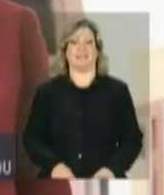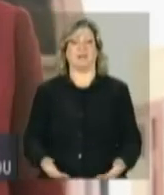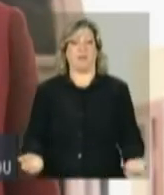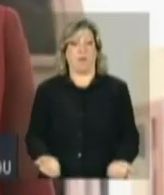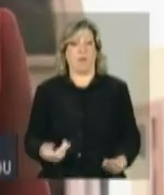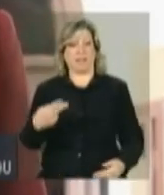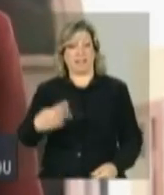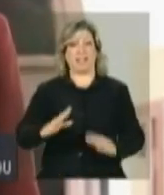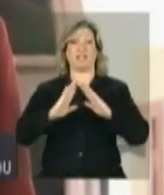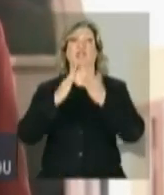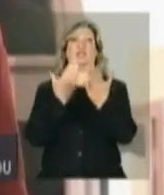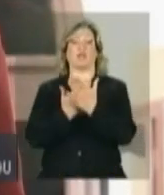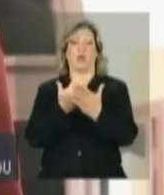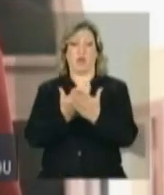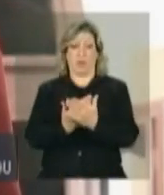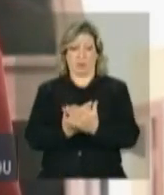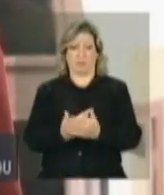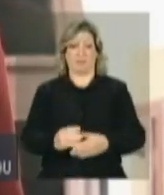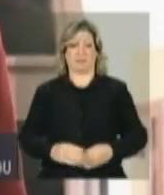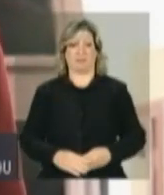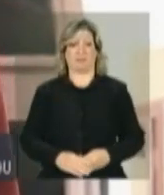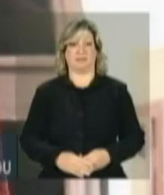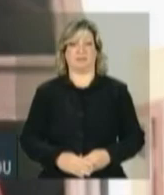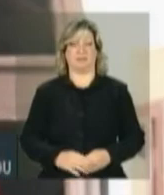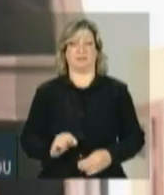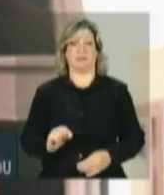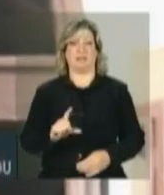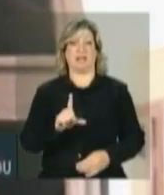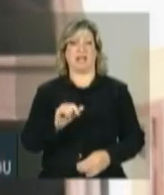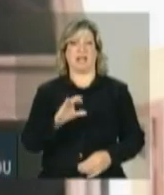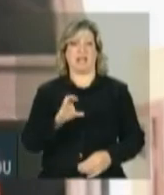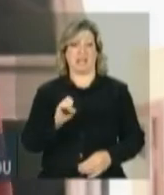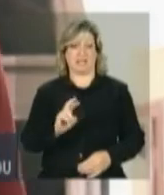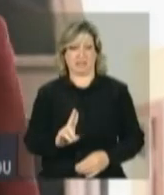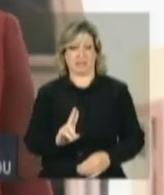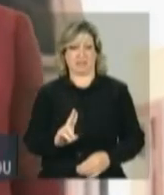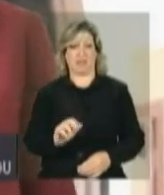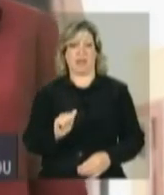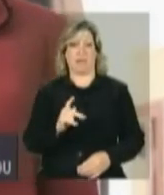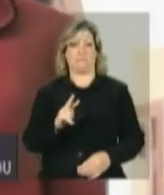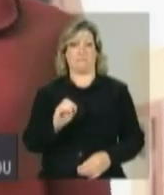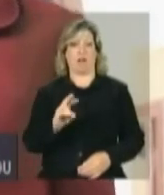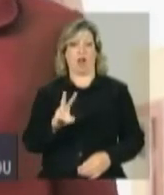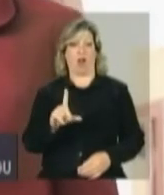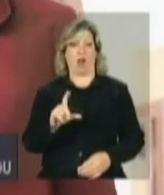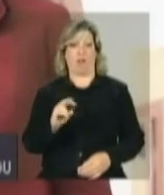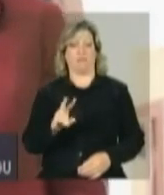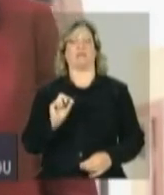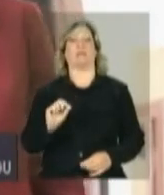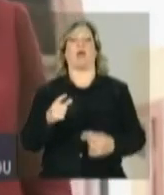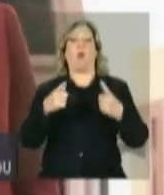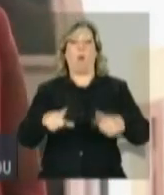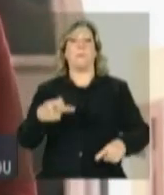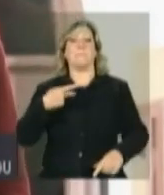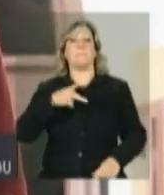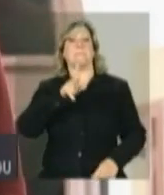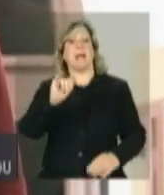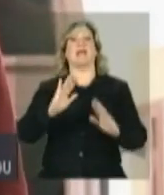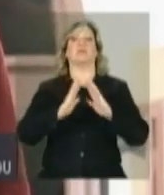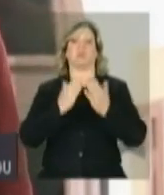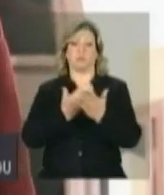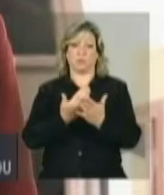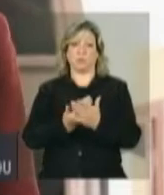nessa escola, no Liceu Aprilov, que foi onde meu pai